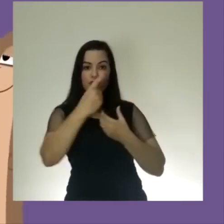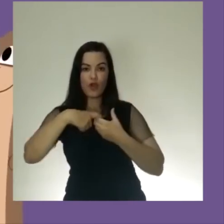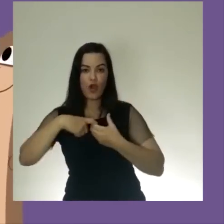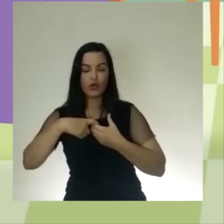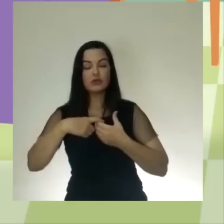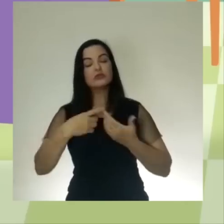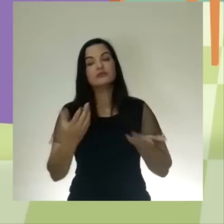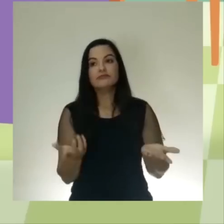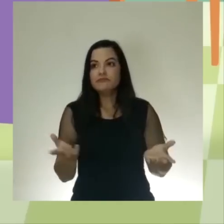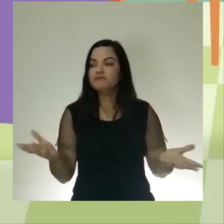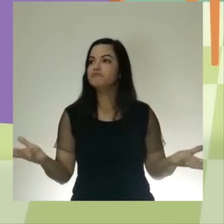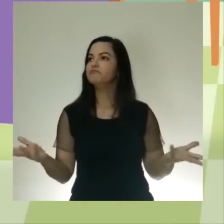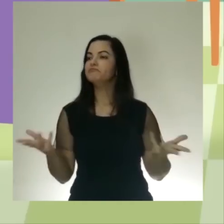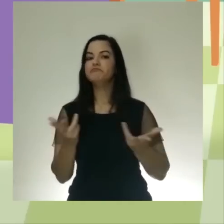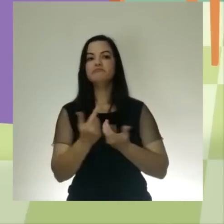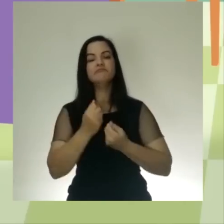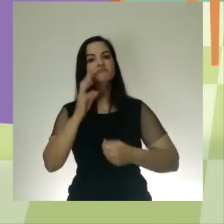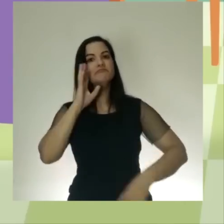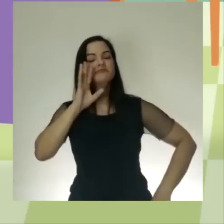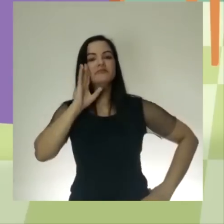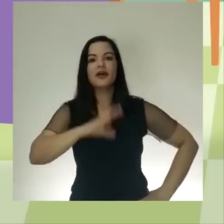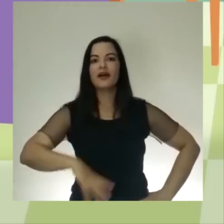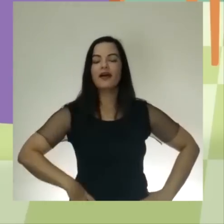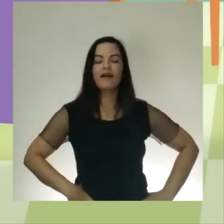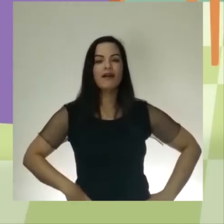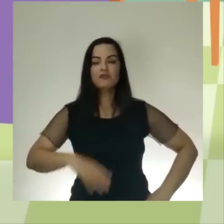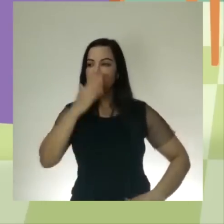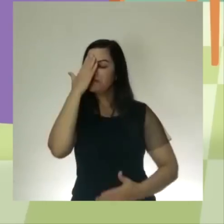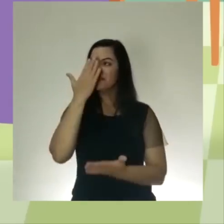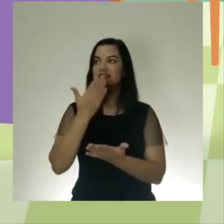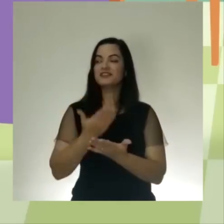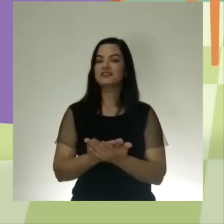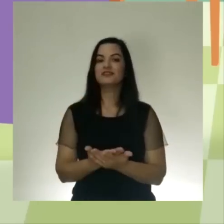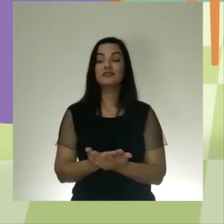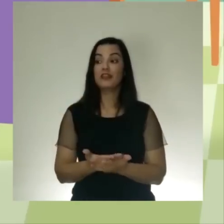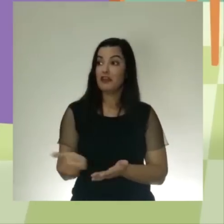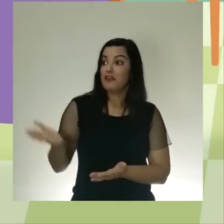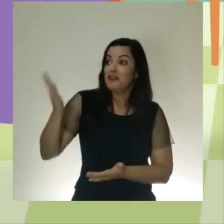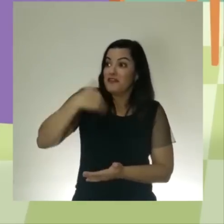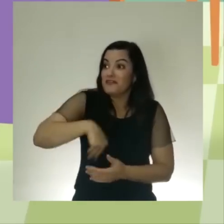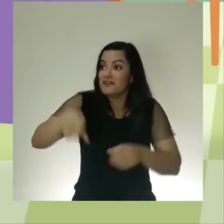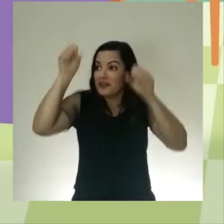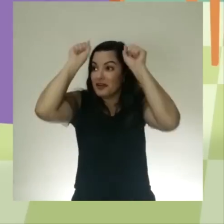Incrível! Vamos lá, Luna. Vamos explorar a caverna.